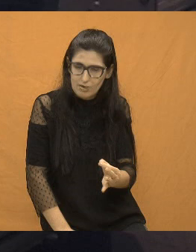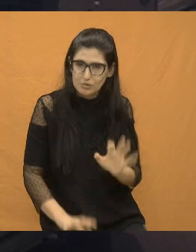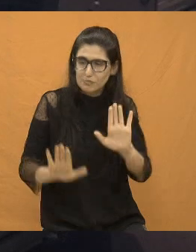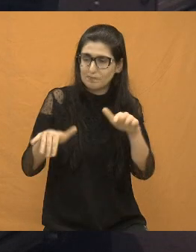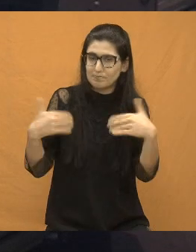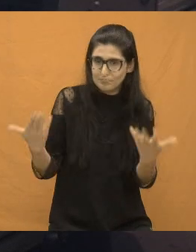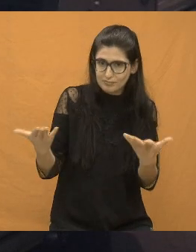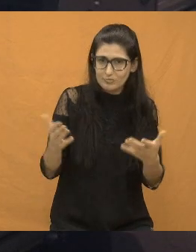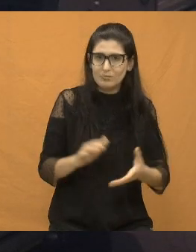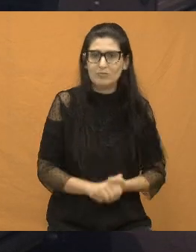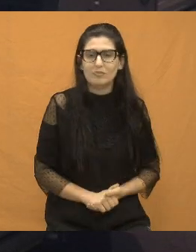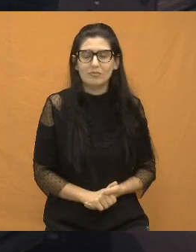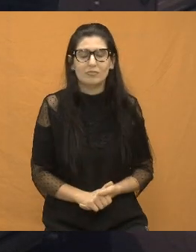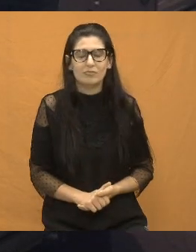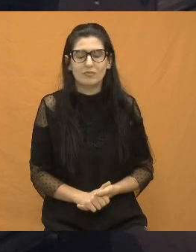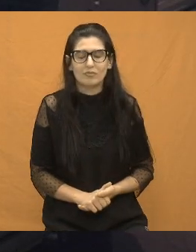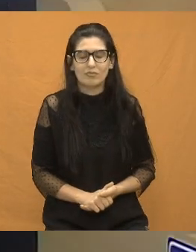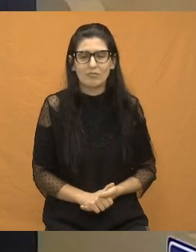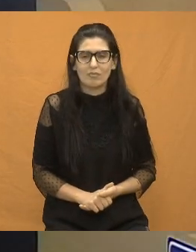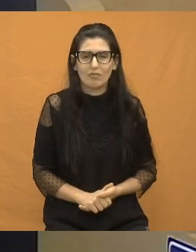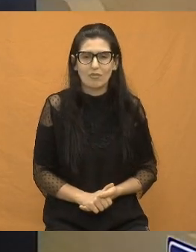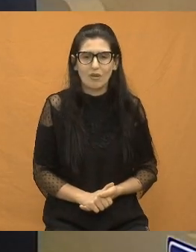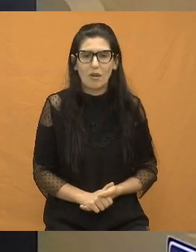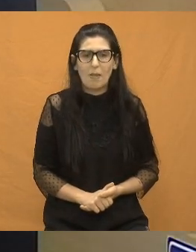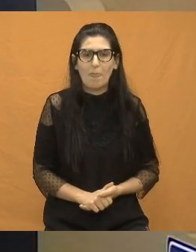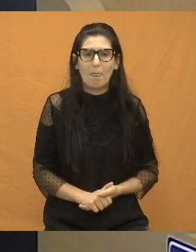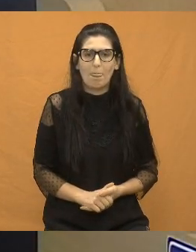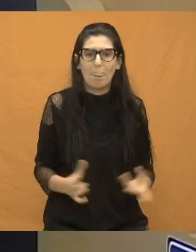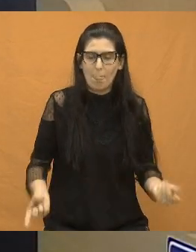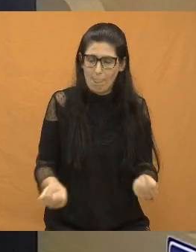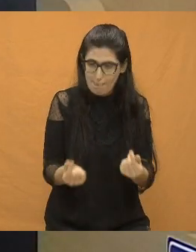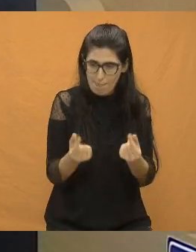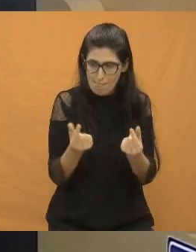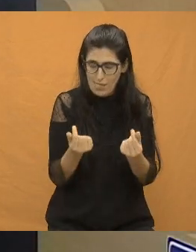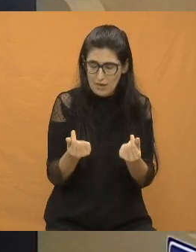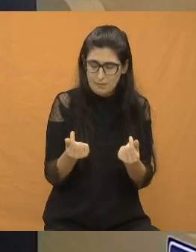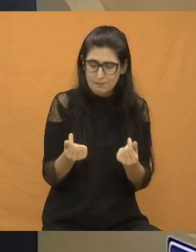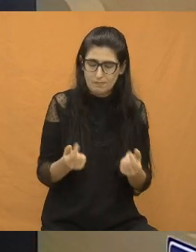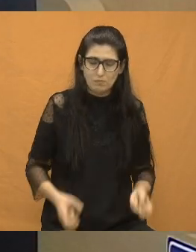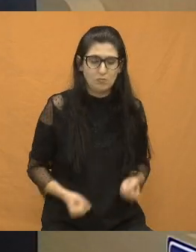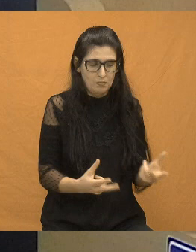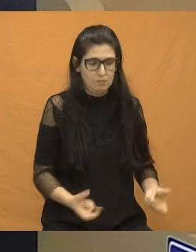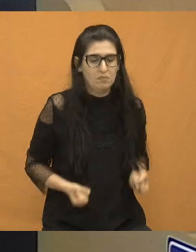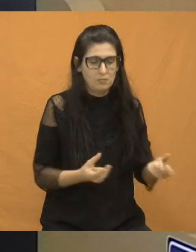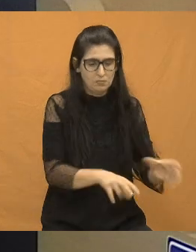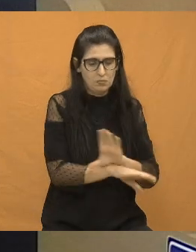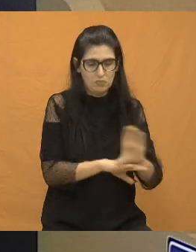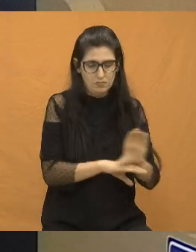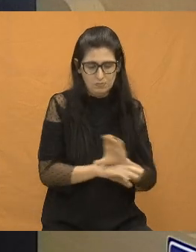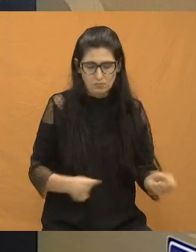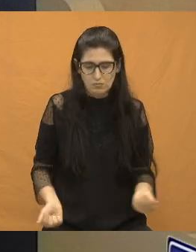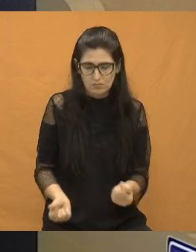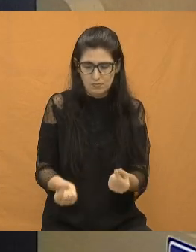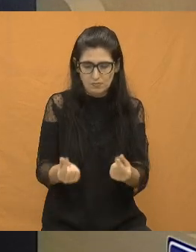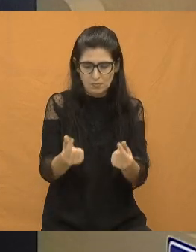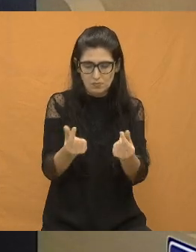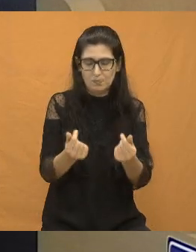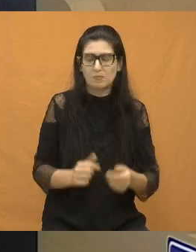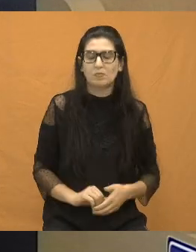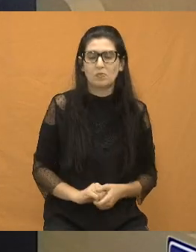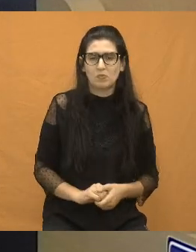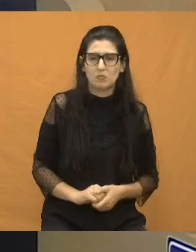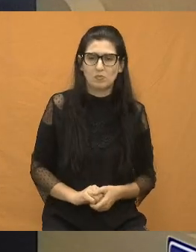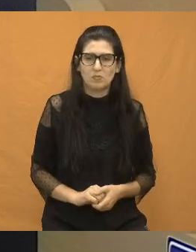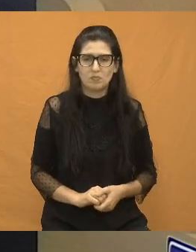A pergunta dos 6%? Então, doutora Márcia, esse valor você fala de aplicação na despesa de capital, é isso que está falando? Uhum. Esse baixo valor,